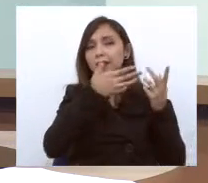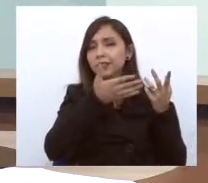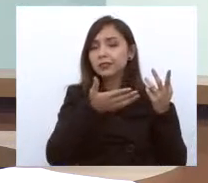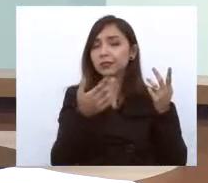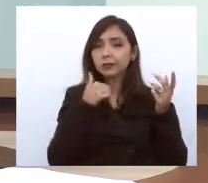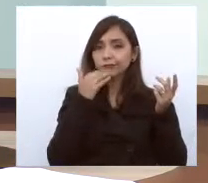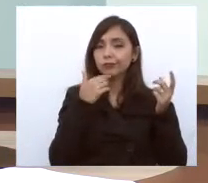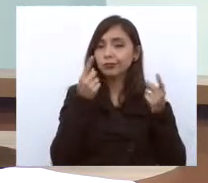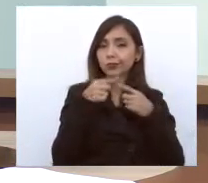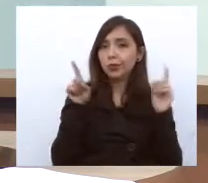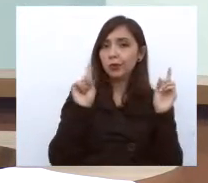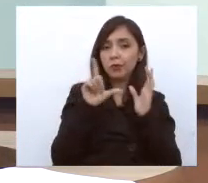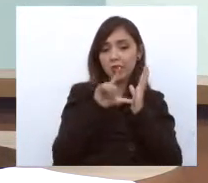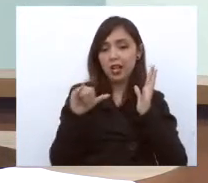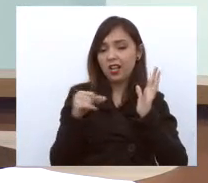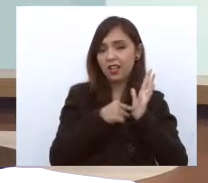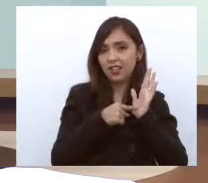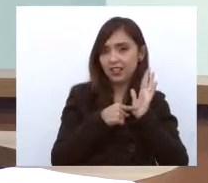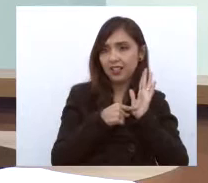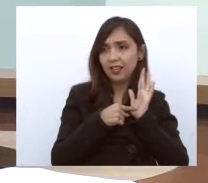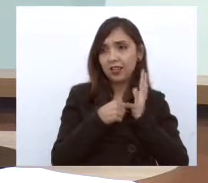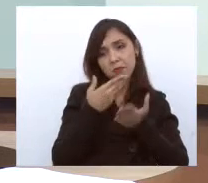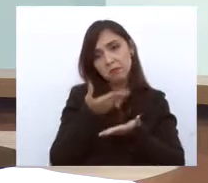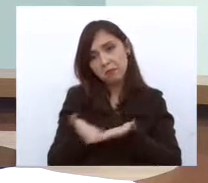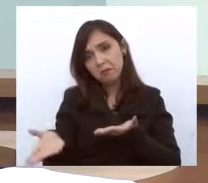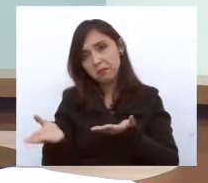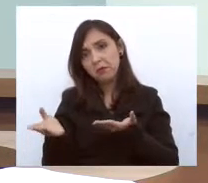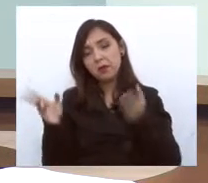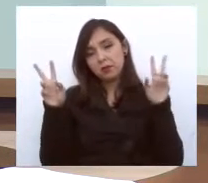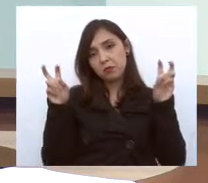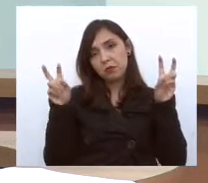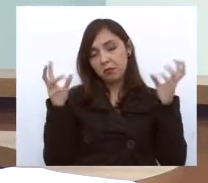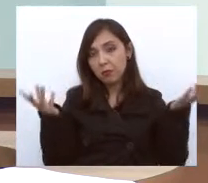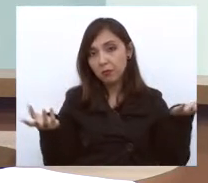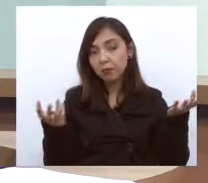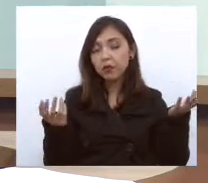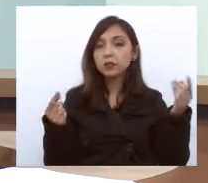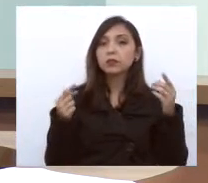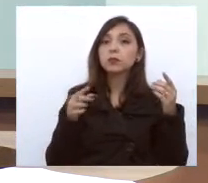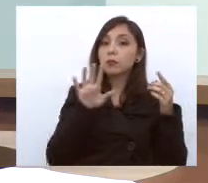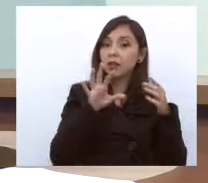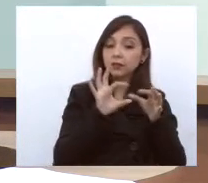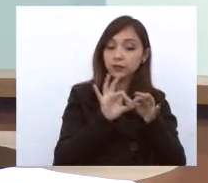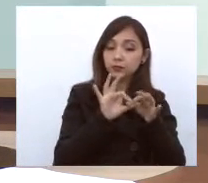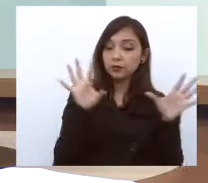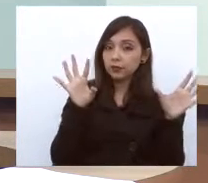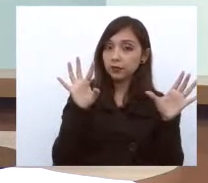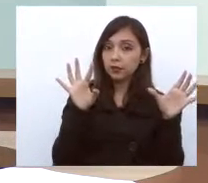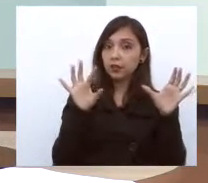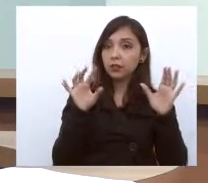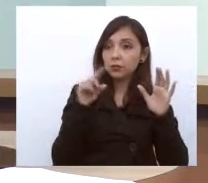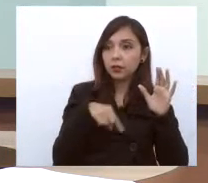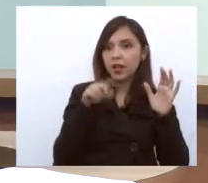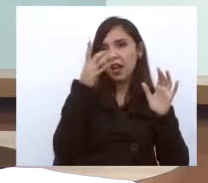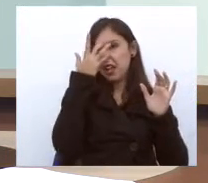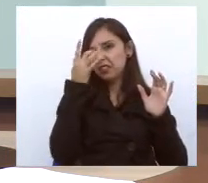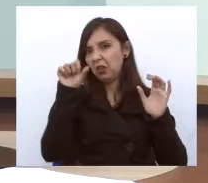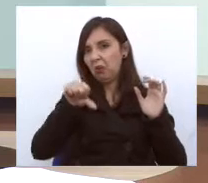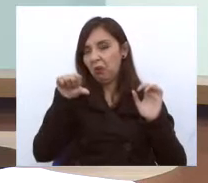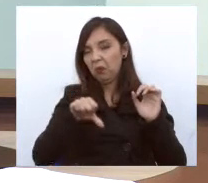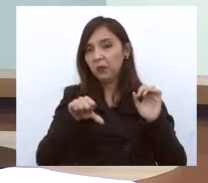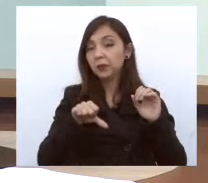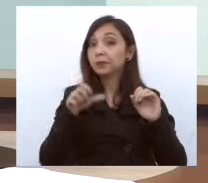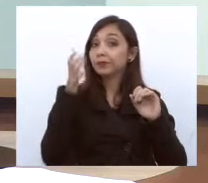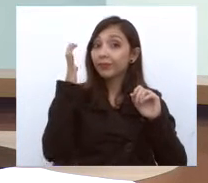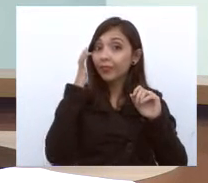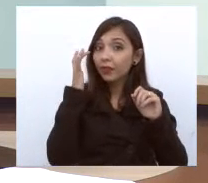mais sentido uma lei que verse sobre a mesma matéria. Agora, nós não deliberarmos um projeto pelo simples fato de achar que ele é ruim, né, eu